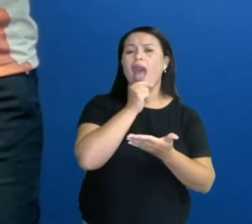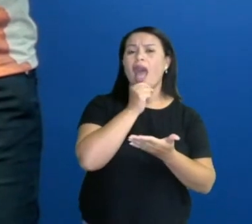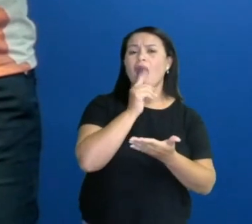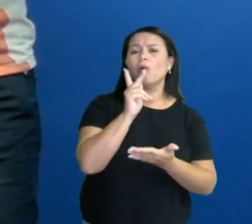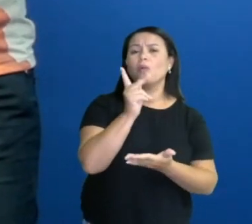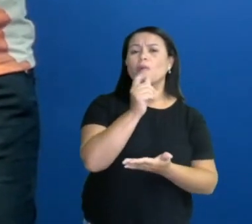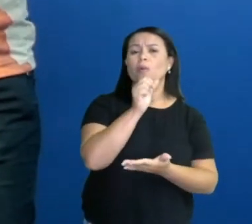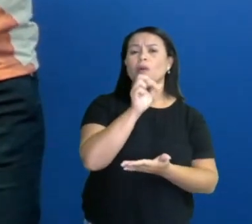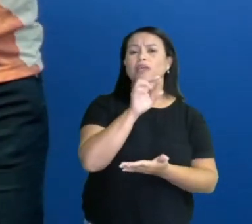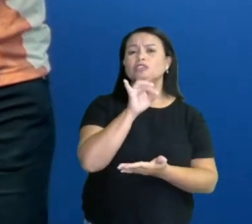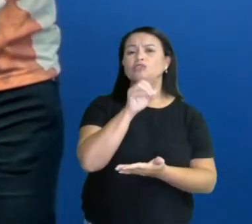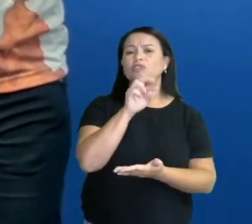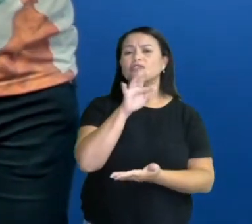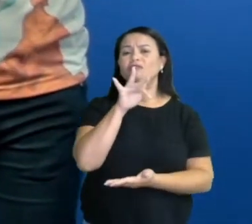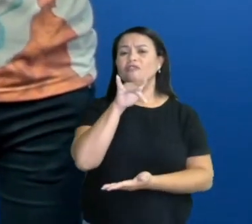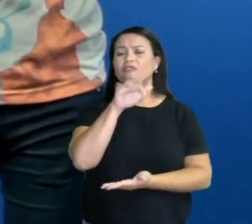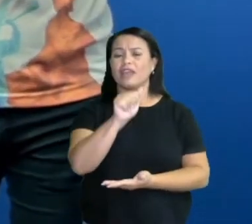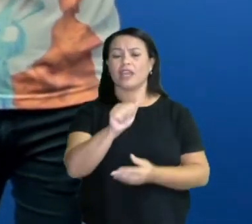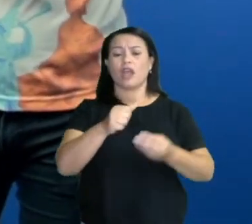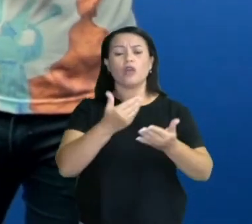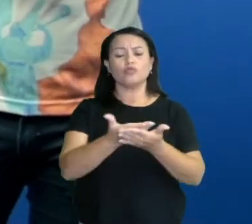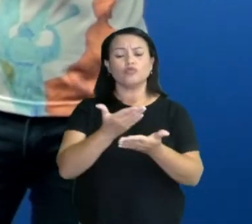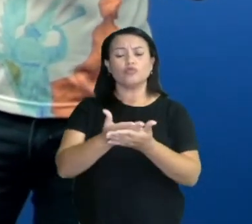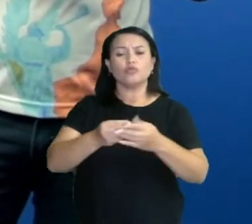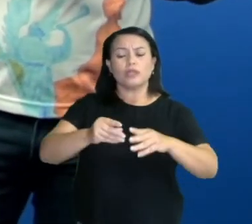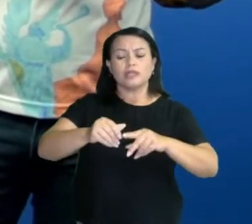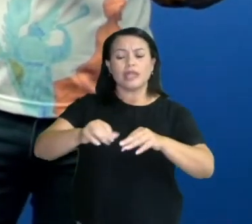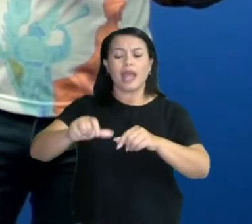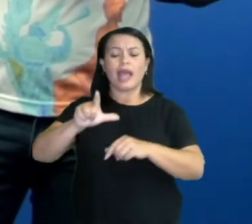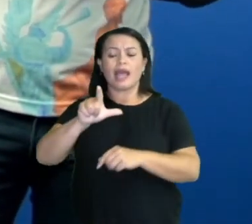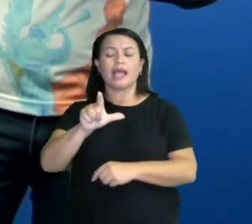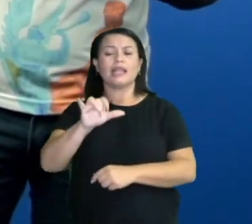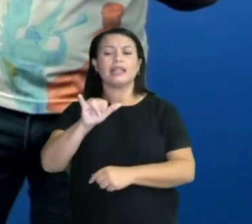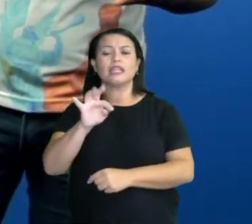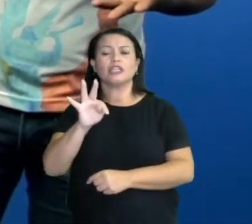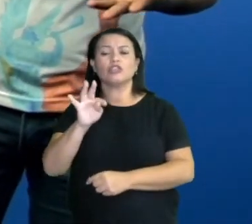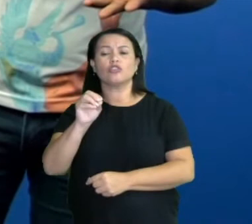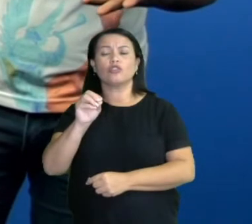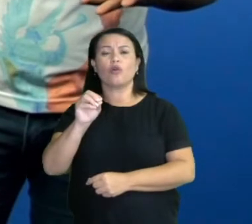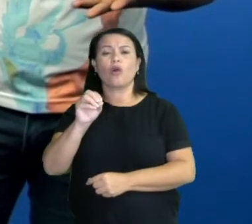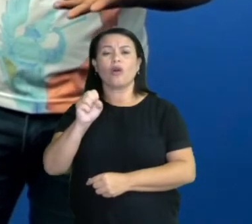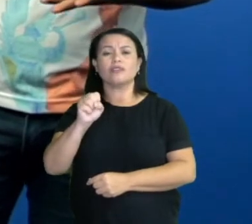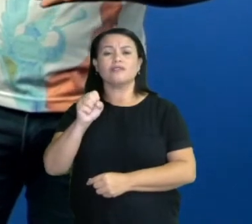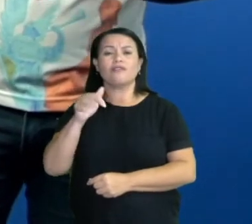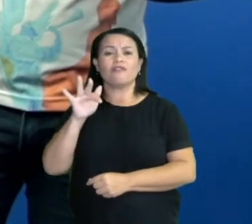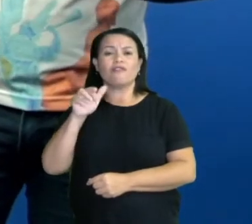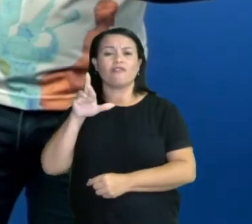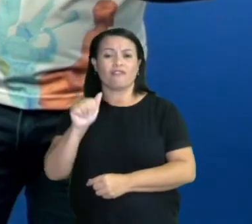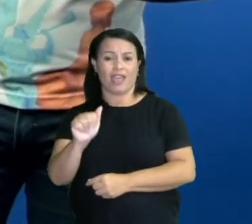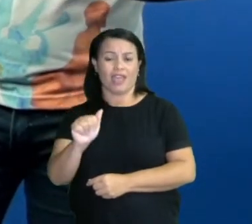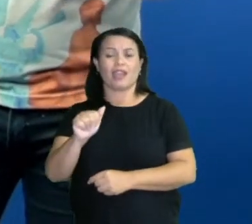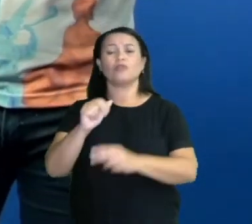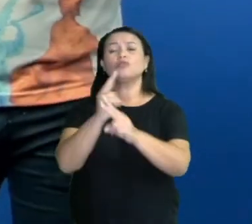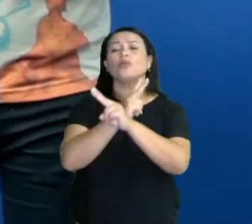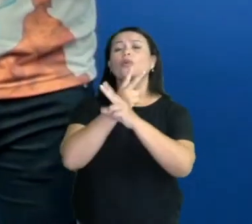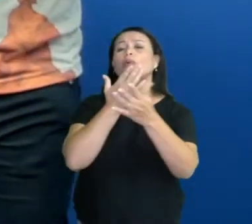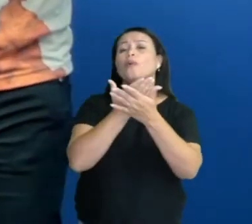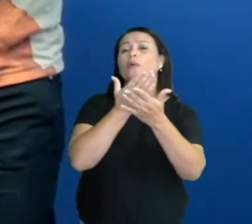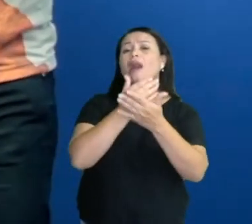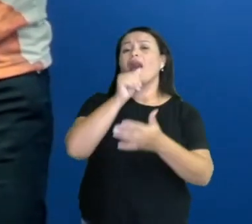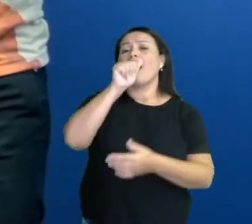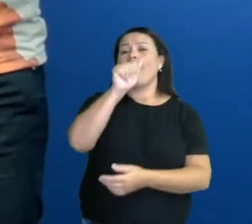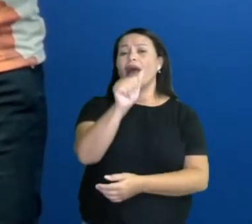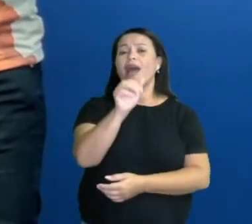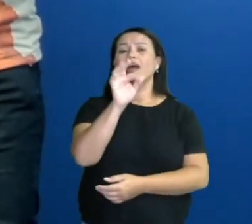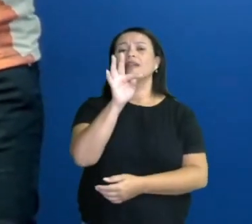Quando se estuda os solos, chama-se litosfera. Quando se estuda o ar, chama-se atmosfera. Então, hidro